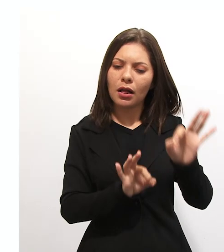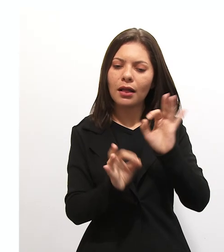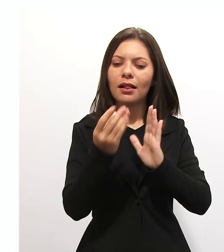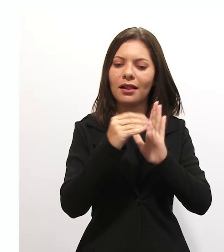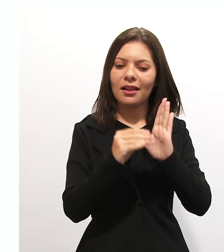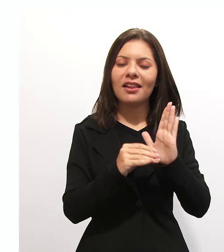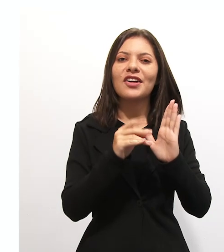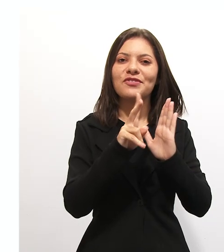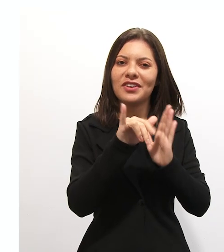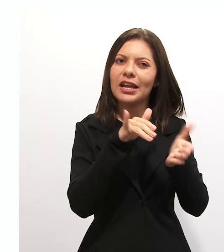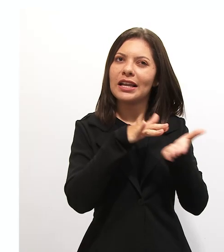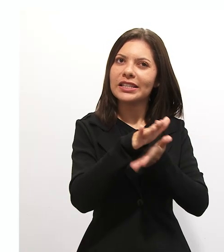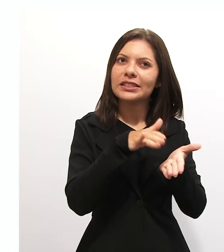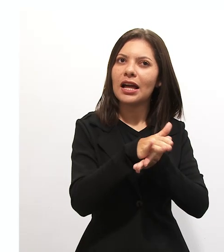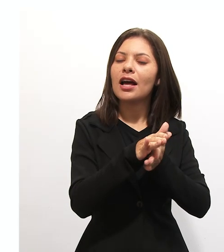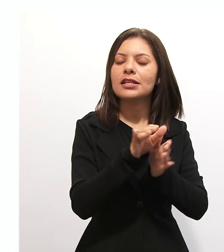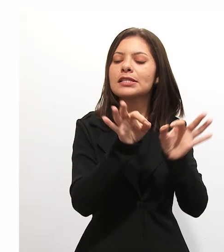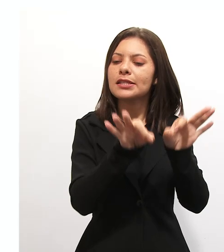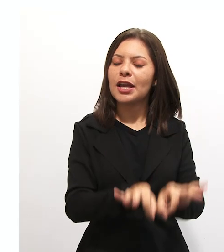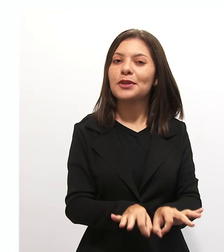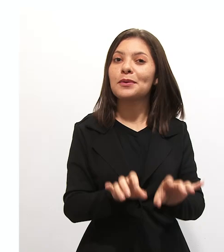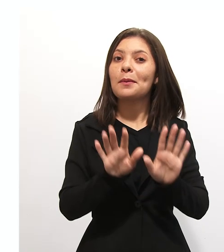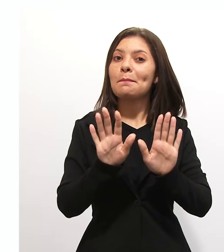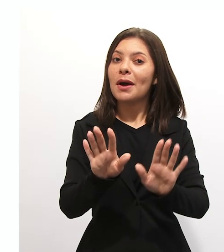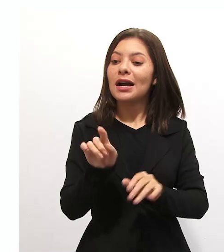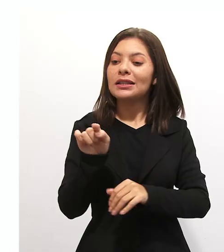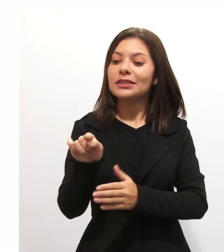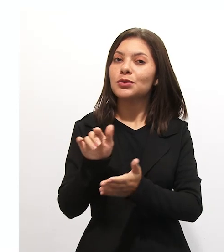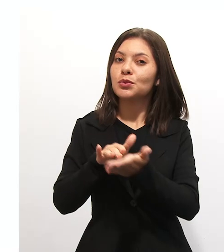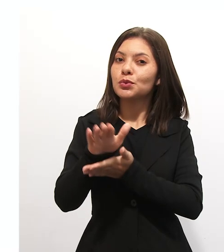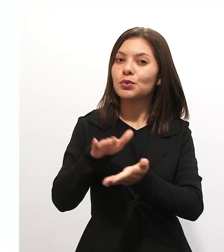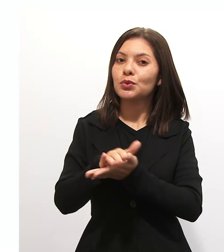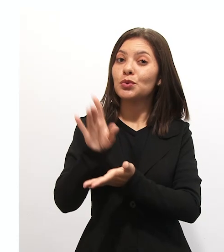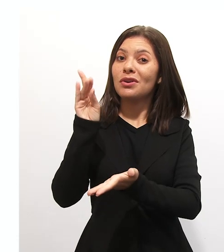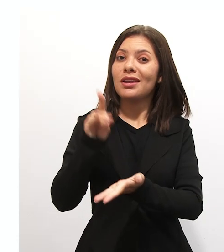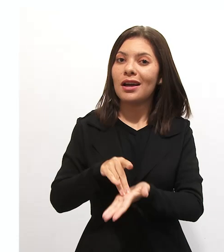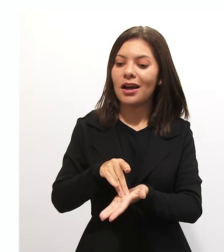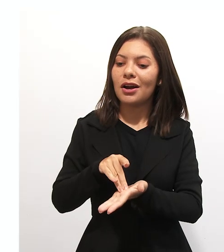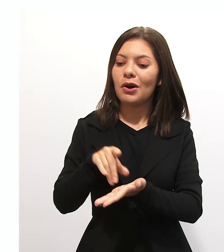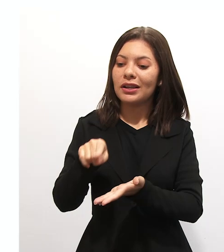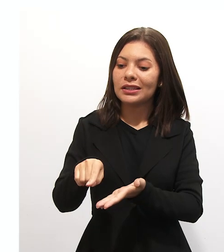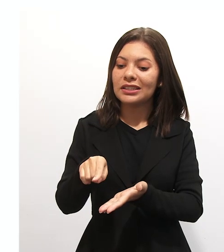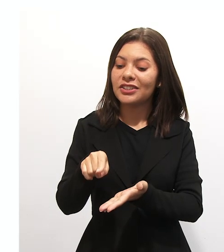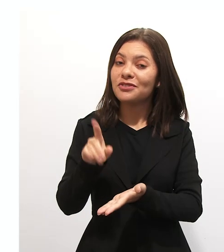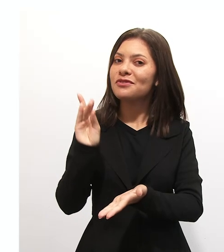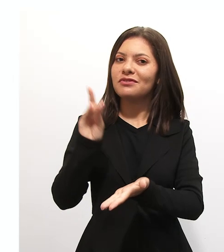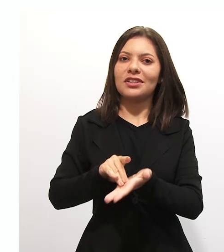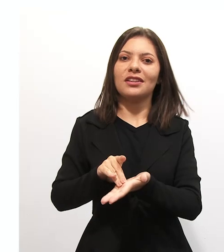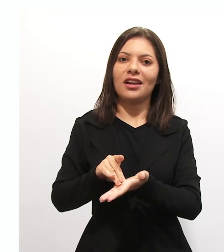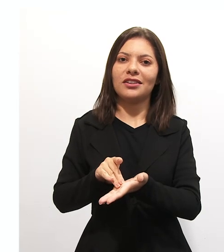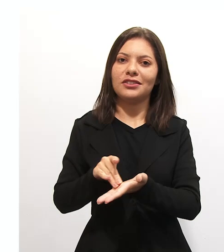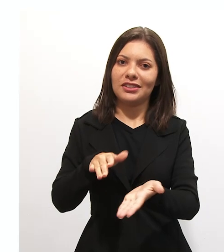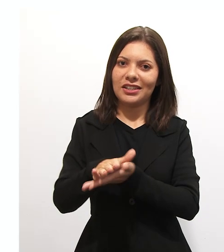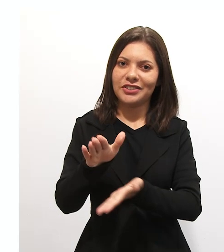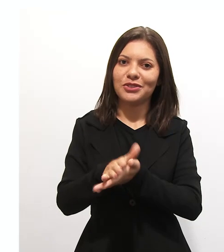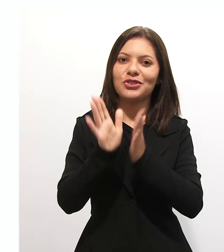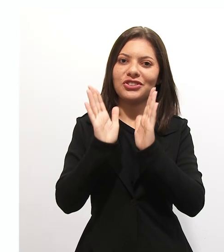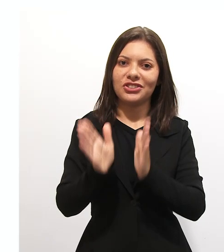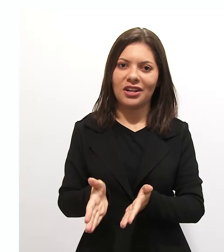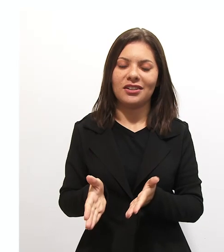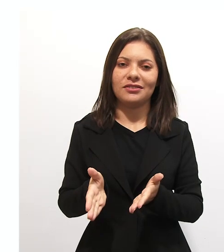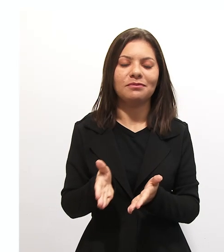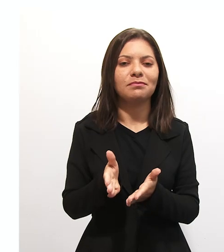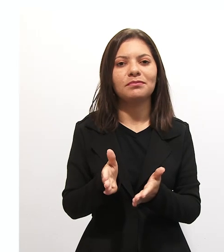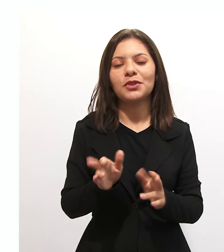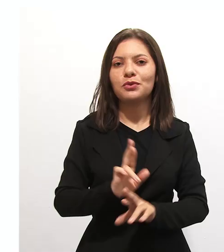o ideal, o idealizado. Já o custo real é o que efetivamente foi gasto, é o que consta nos nossos livros contábeis.